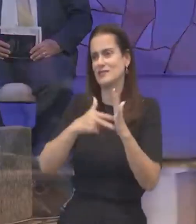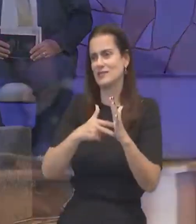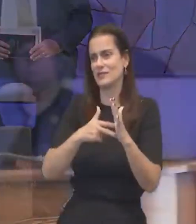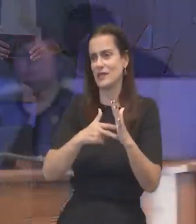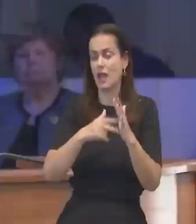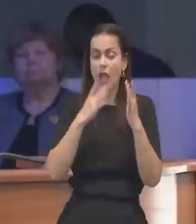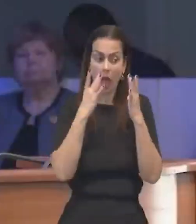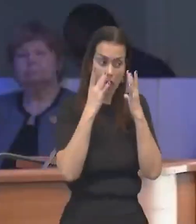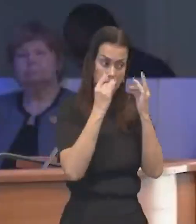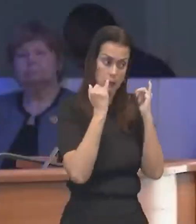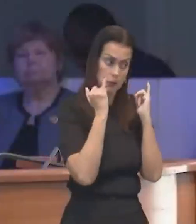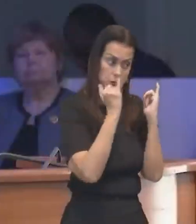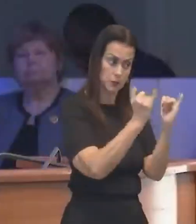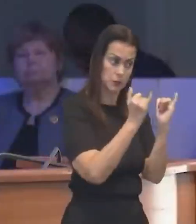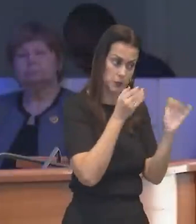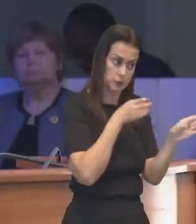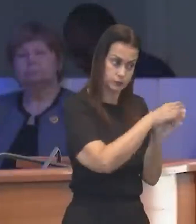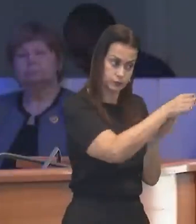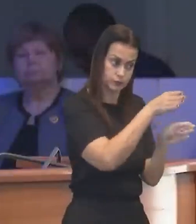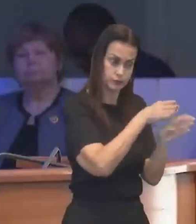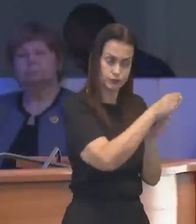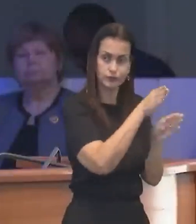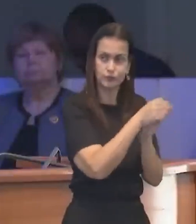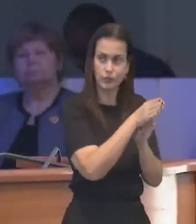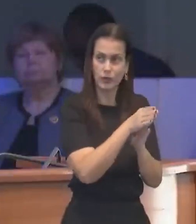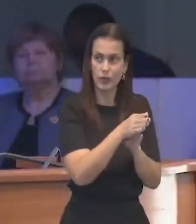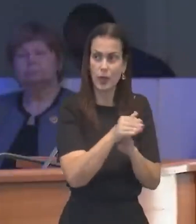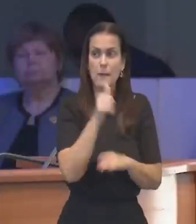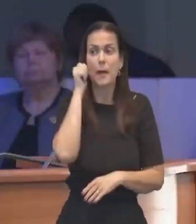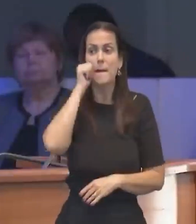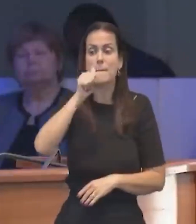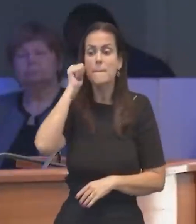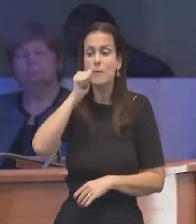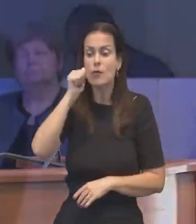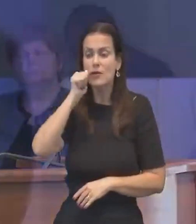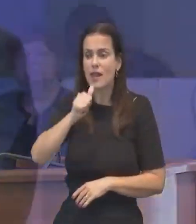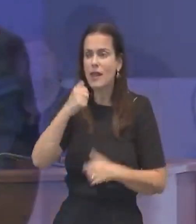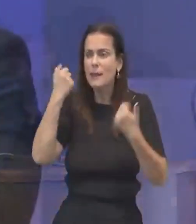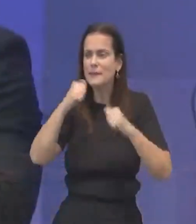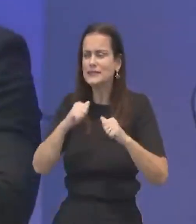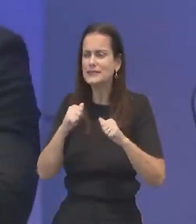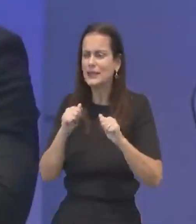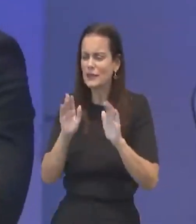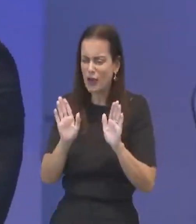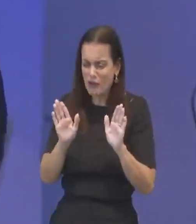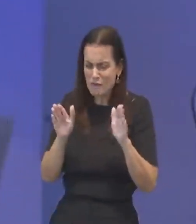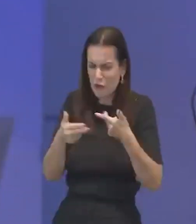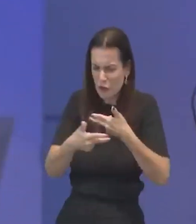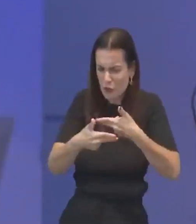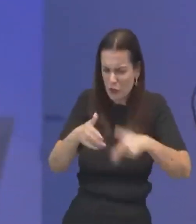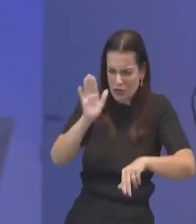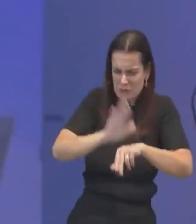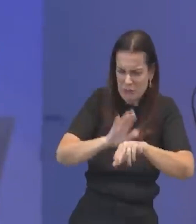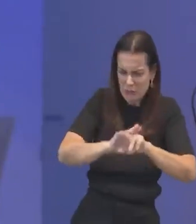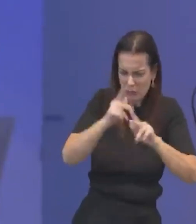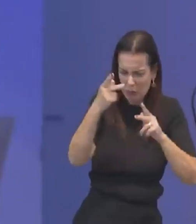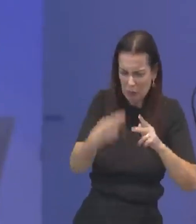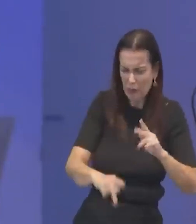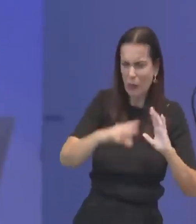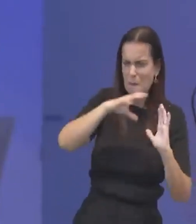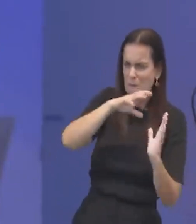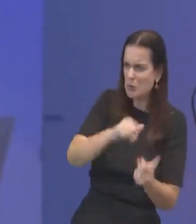atenção daquela mulher para que ela retirasse o seu olhar das coisas